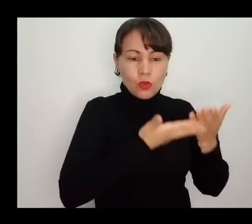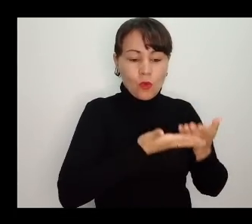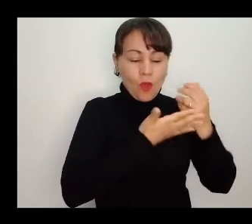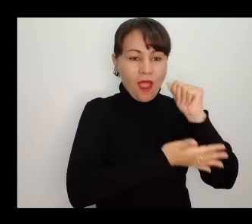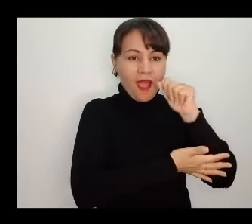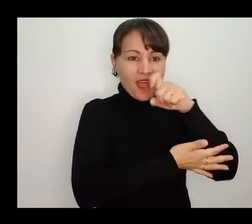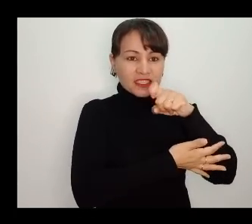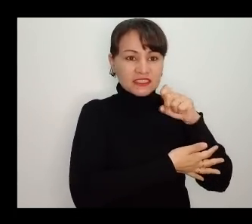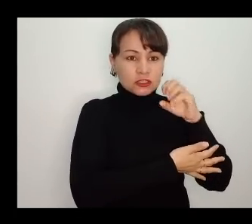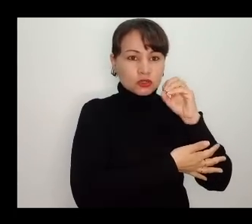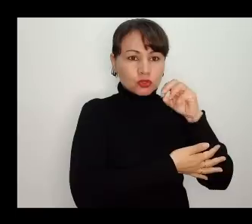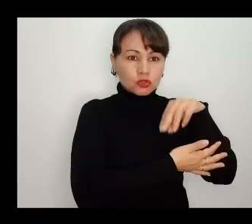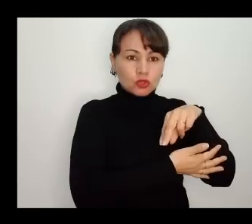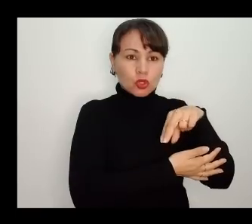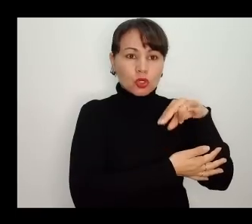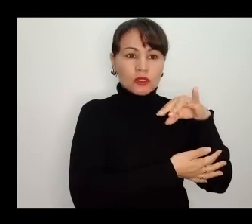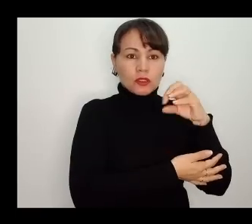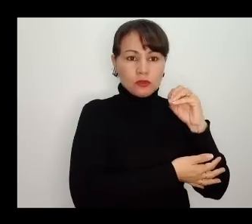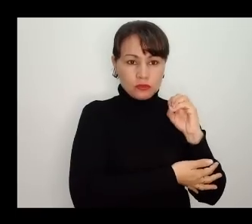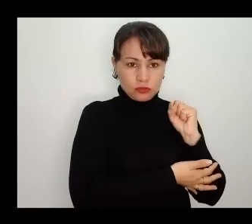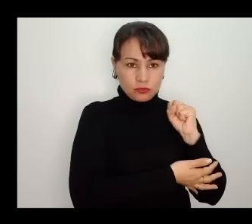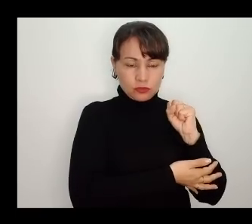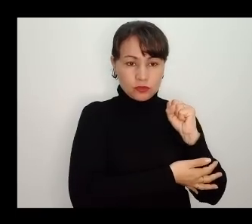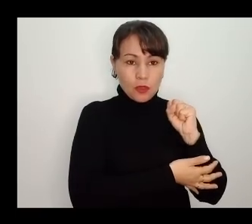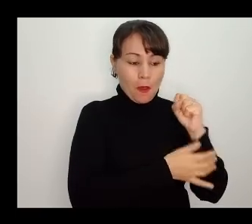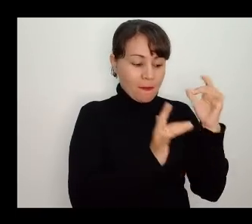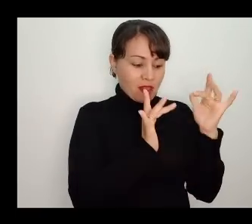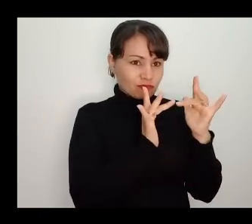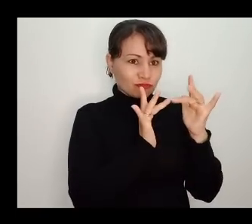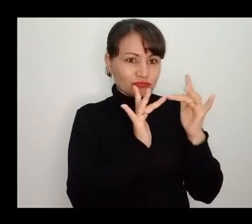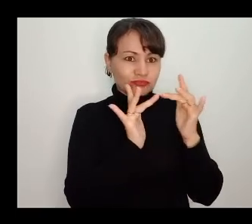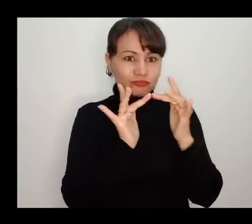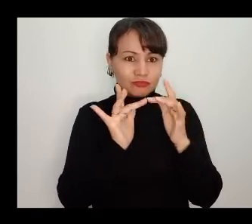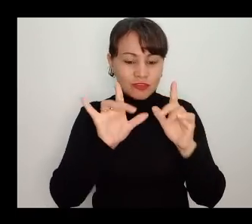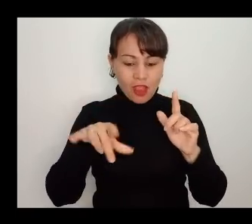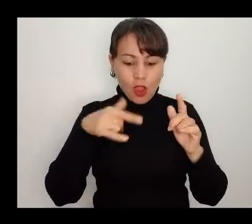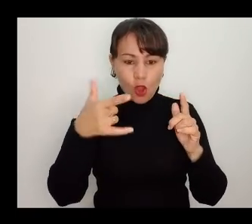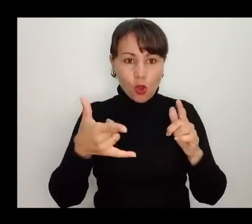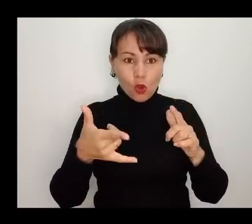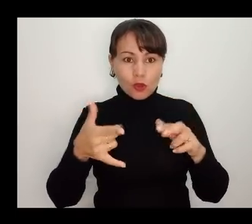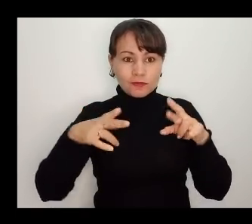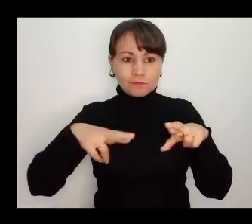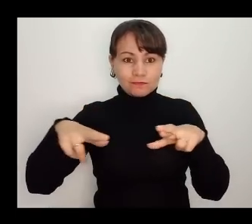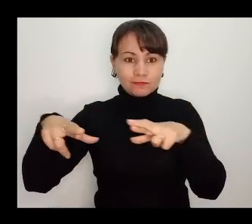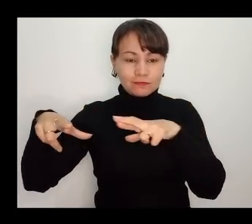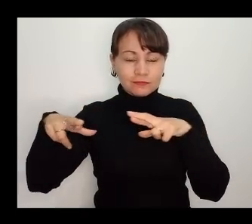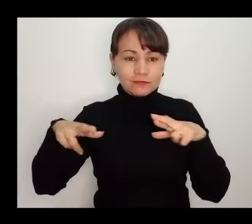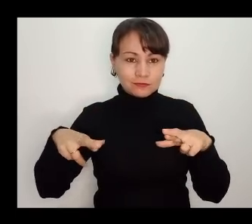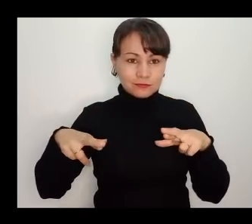os axônios para se conectar a outras regiões.